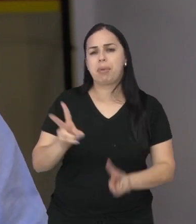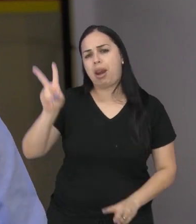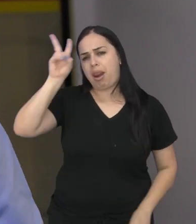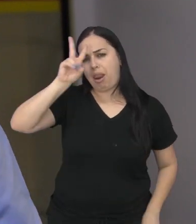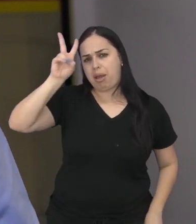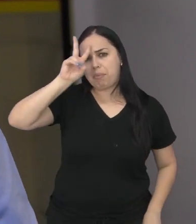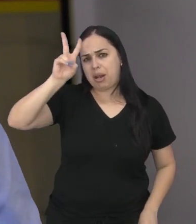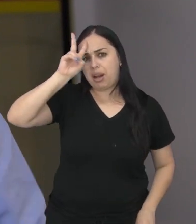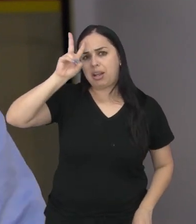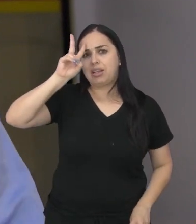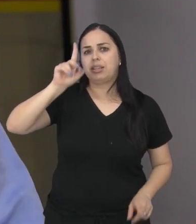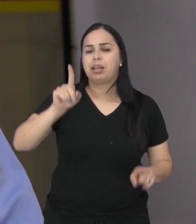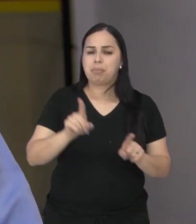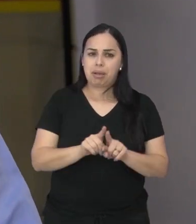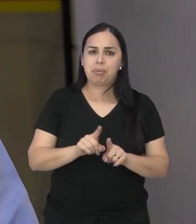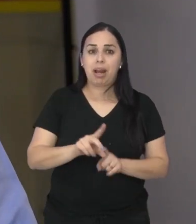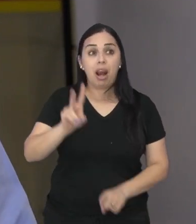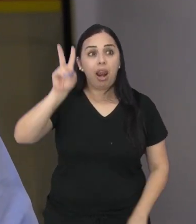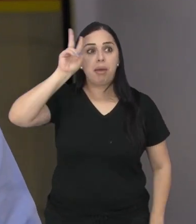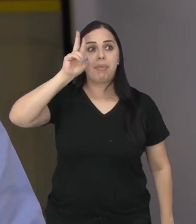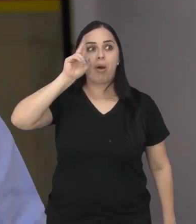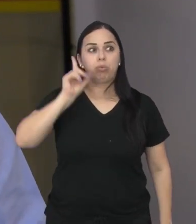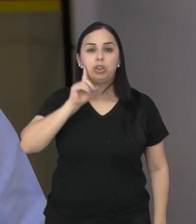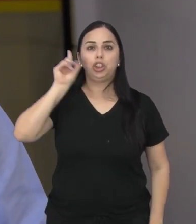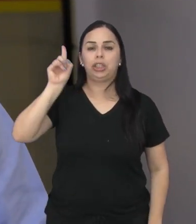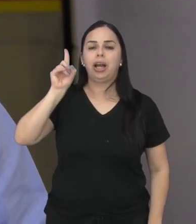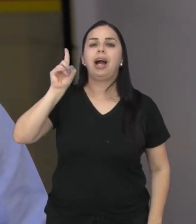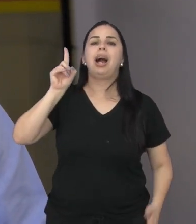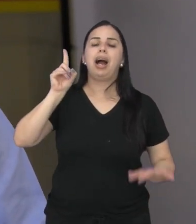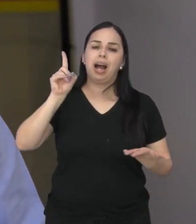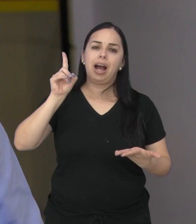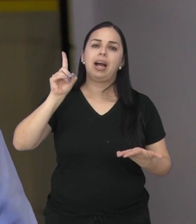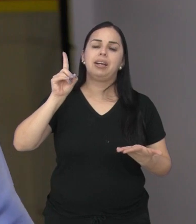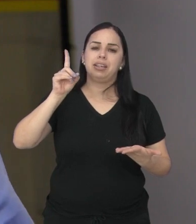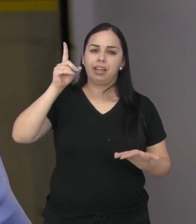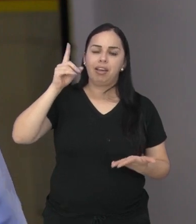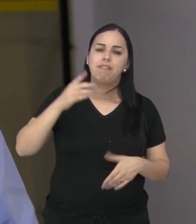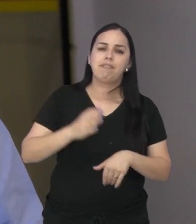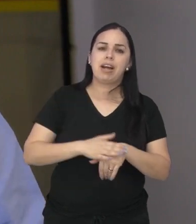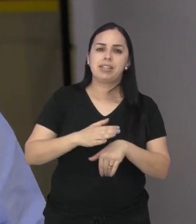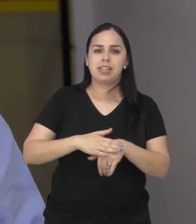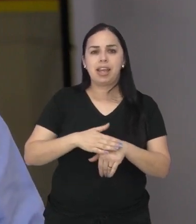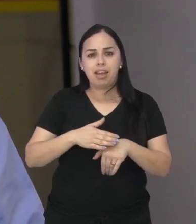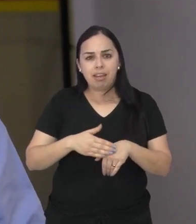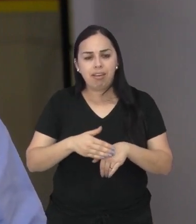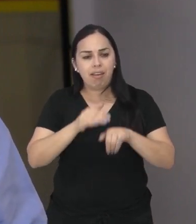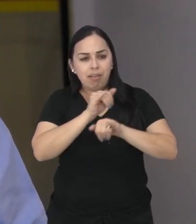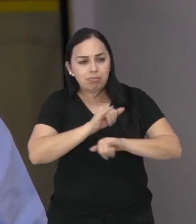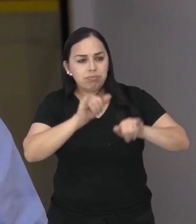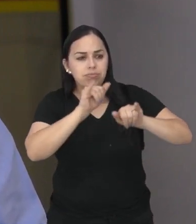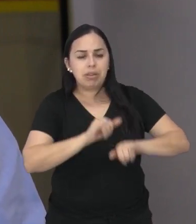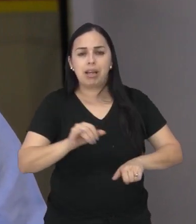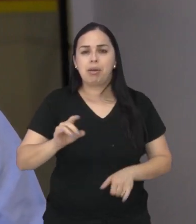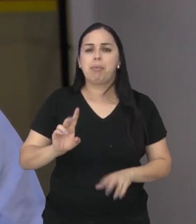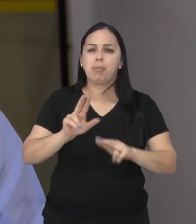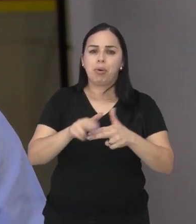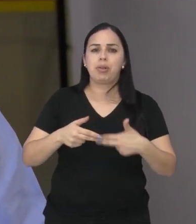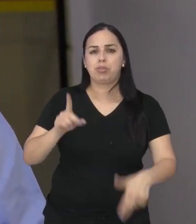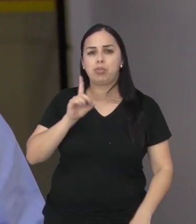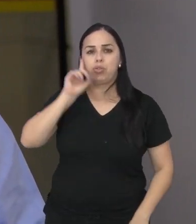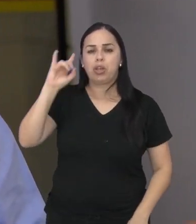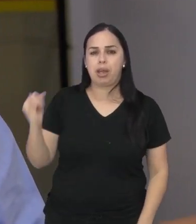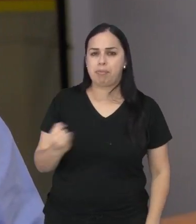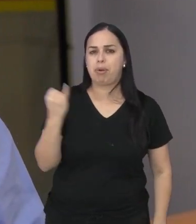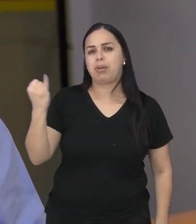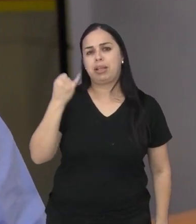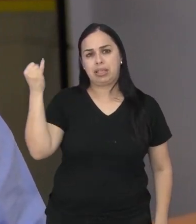lembrando e lembrando a data, você consegue então fazer essa prevenção. Então, a data é importante